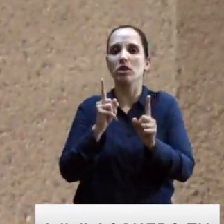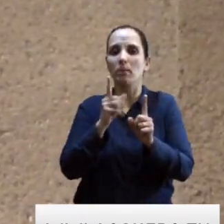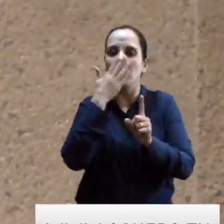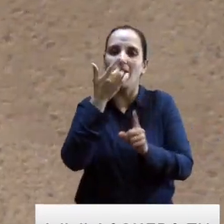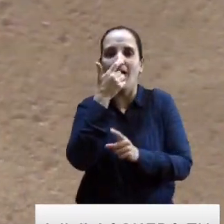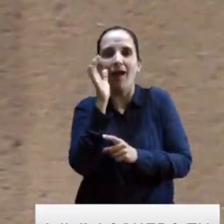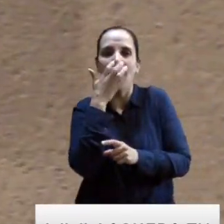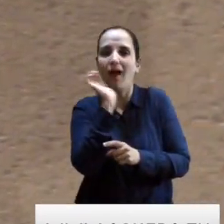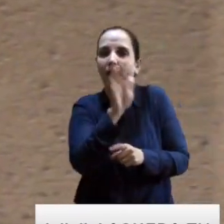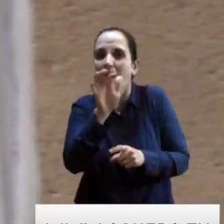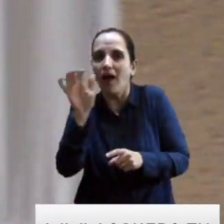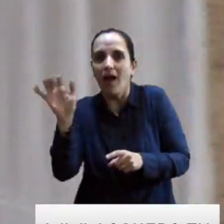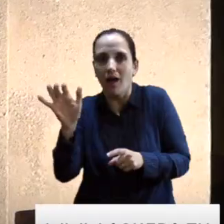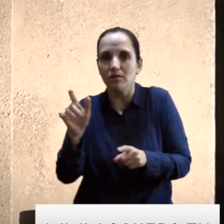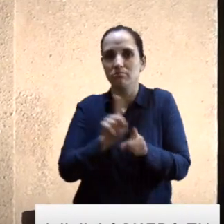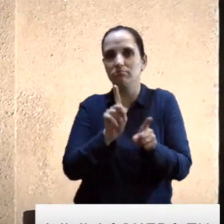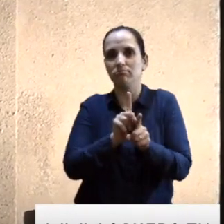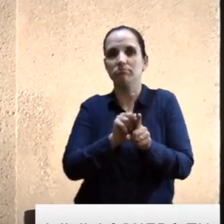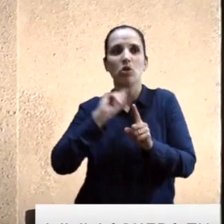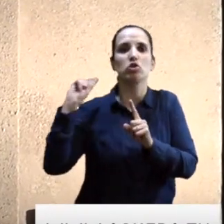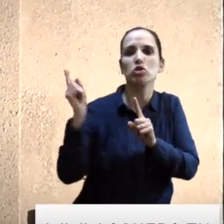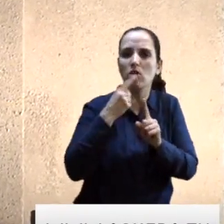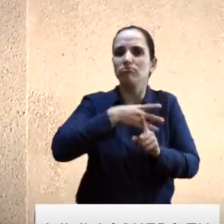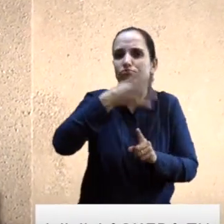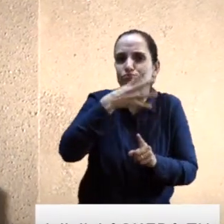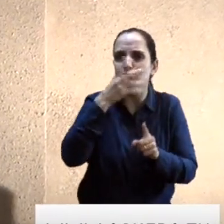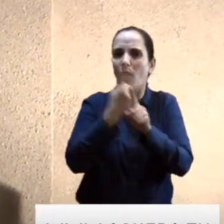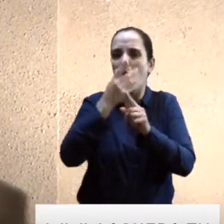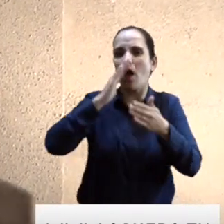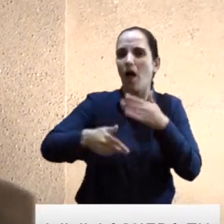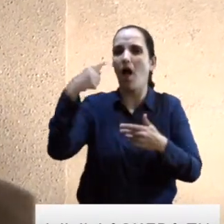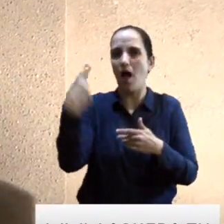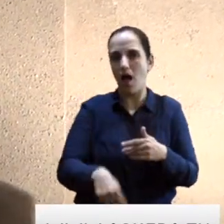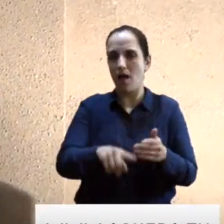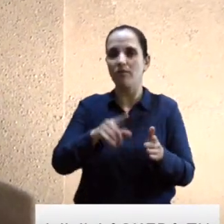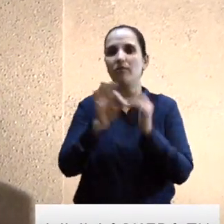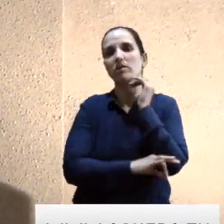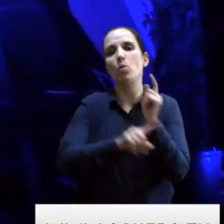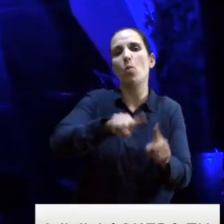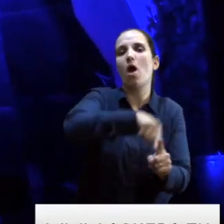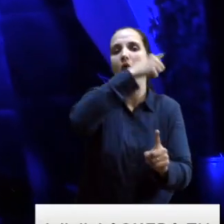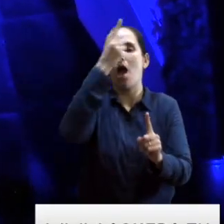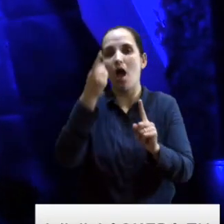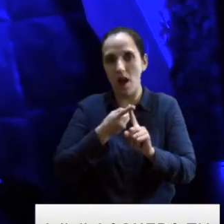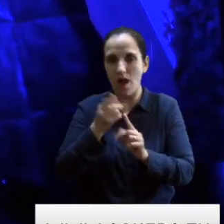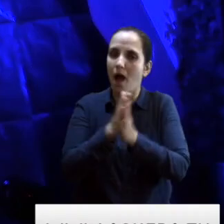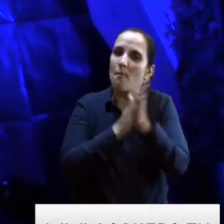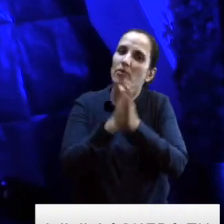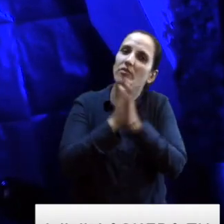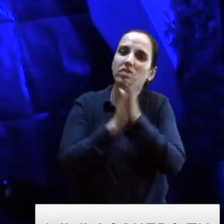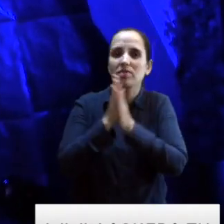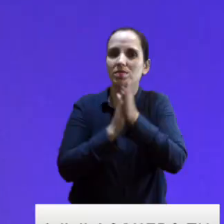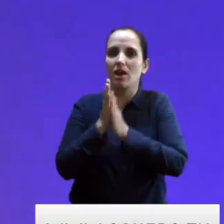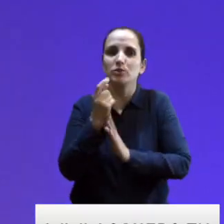pequena sátira, em que coletamos todos os acontecimentos que acontecem aqui na freguesia ao longo do ano e aproveitamos aqui um bocadinho